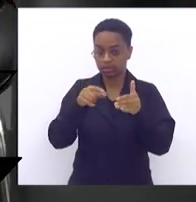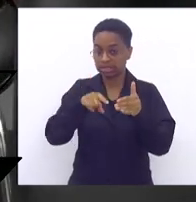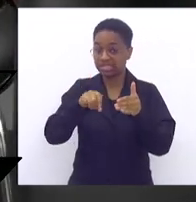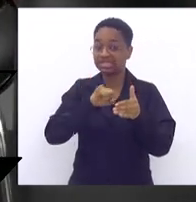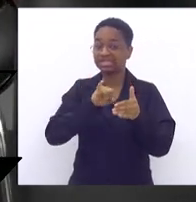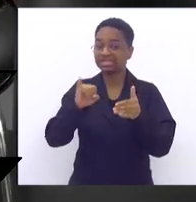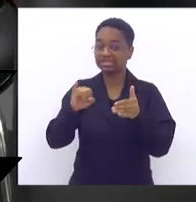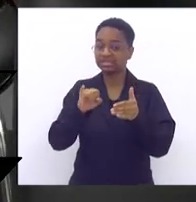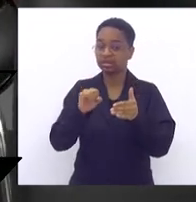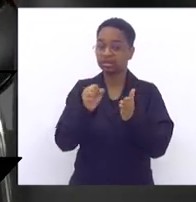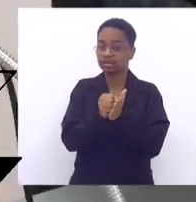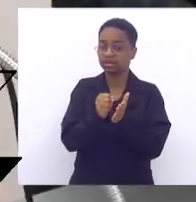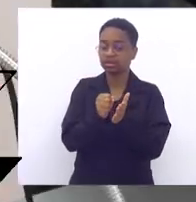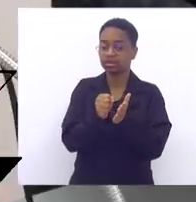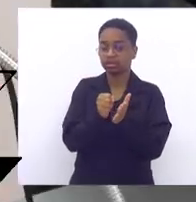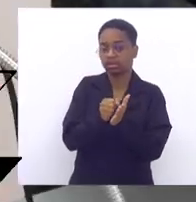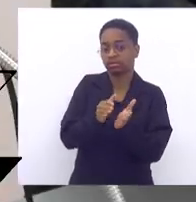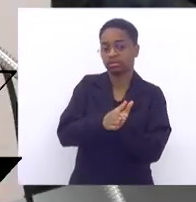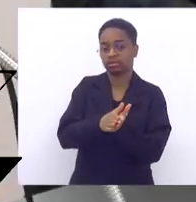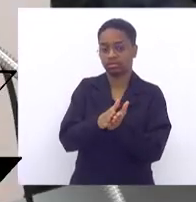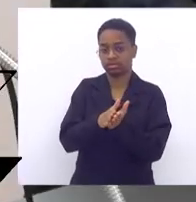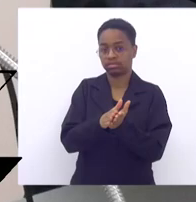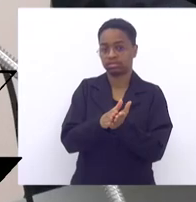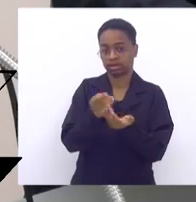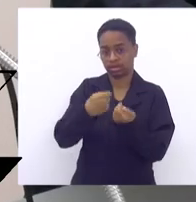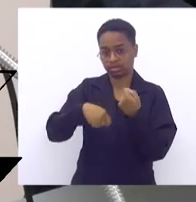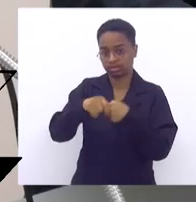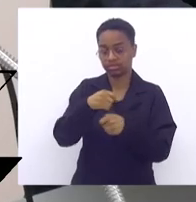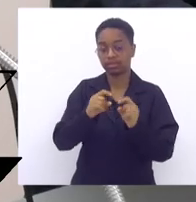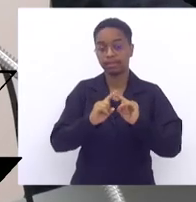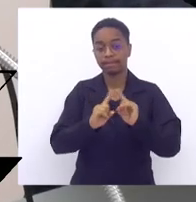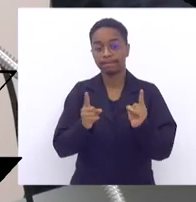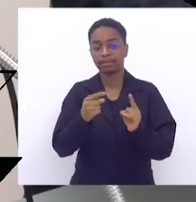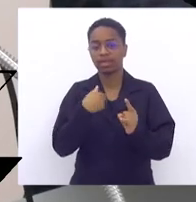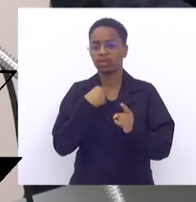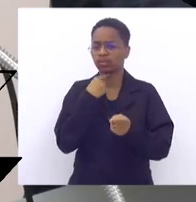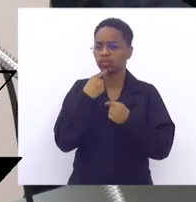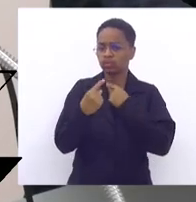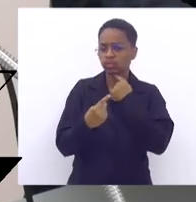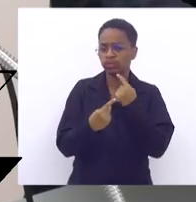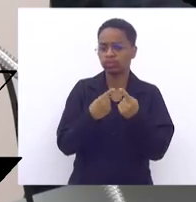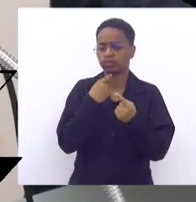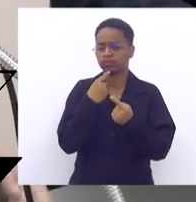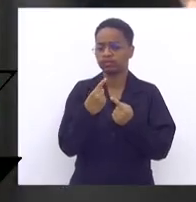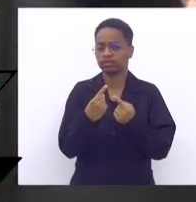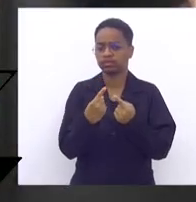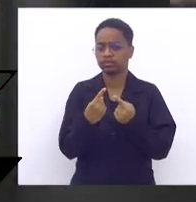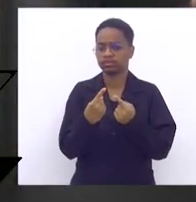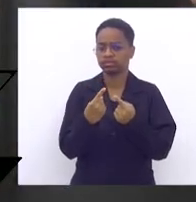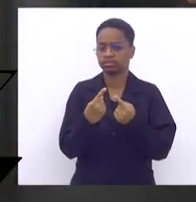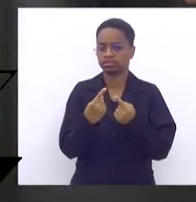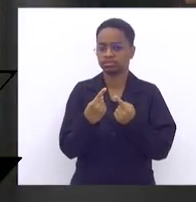infração administrativa. Exato. E aí eu tenho dúvidas. Perfeito.